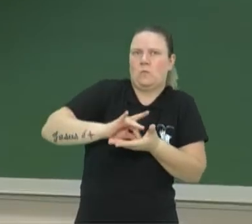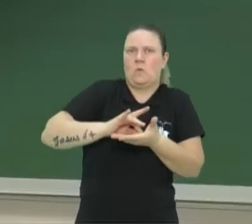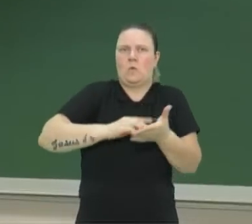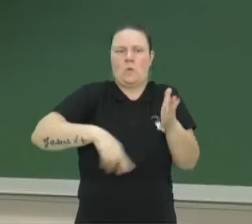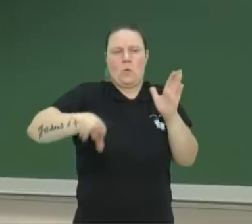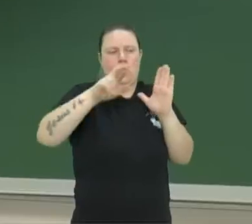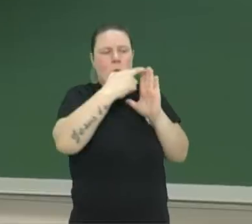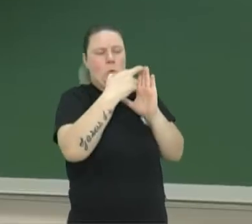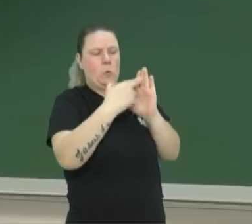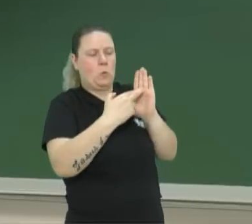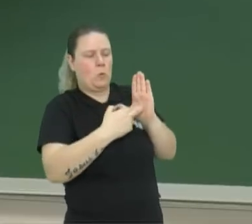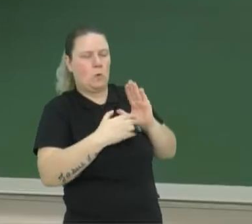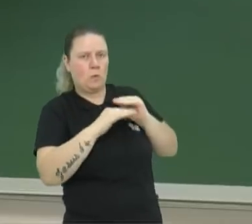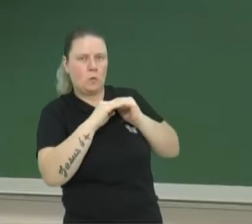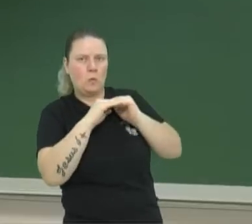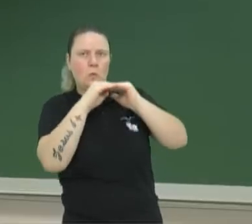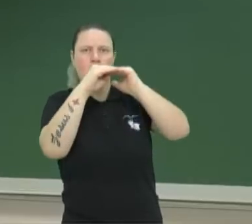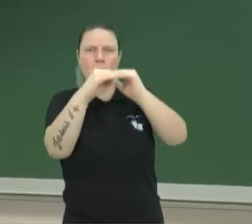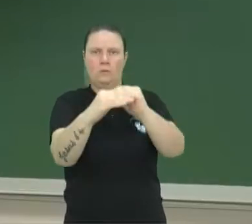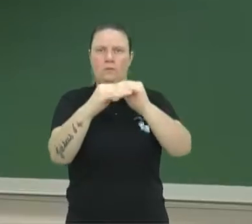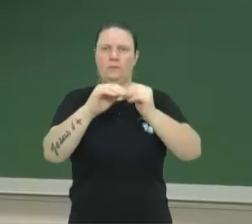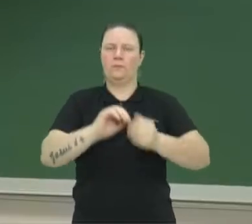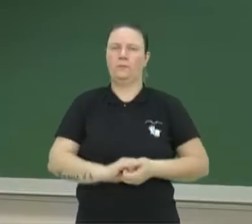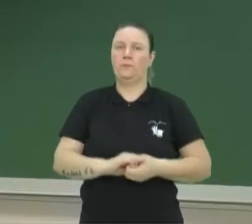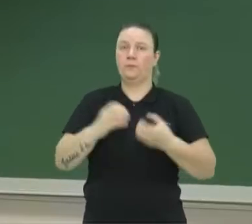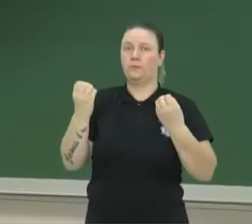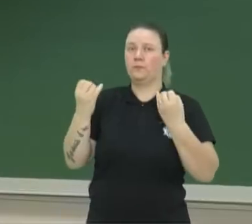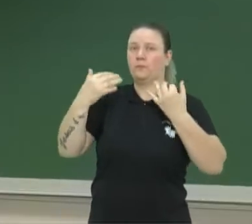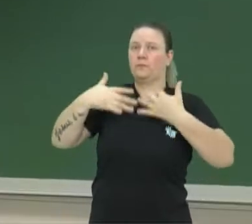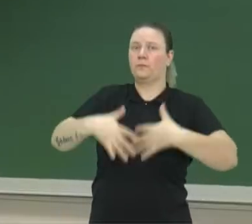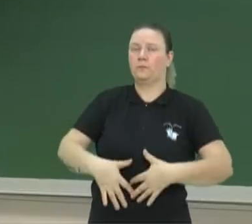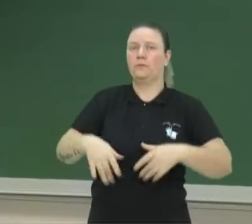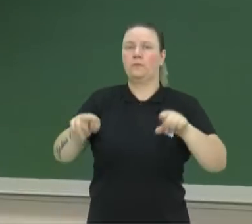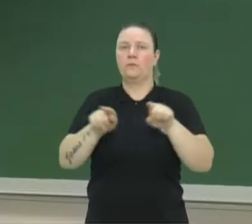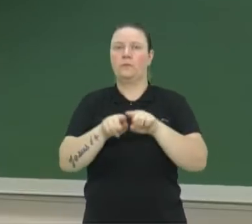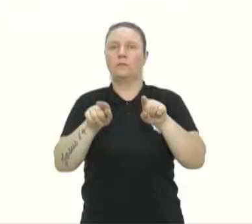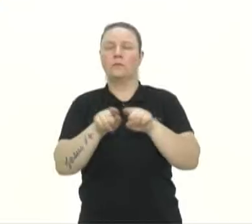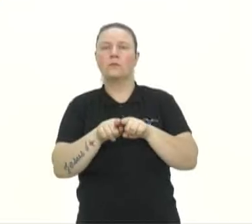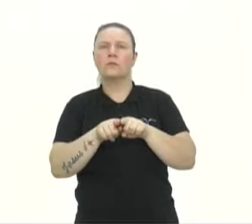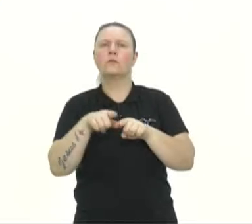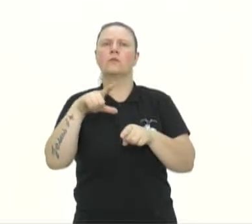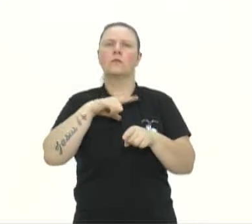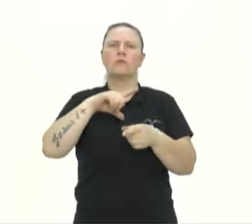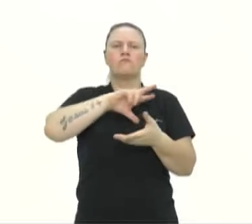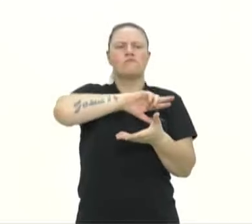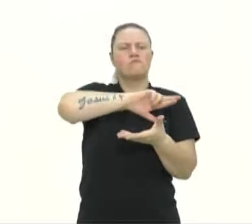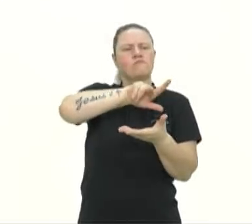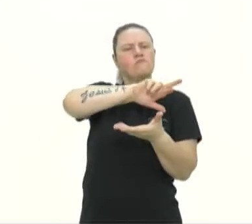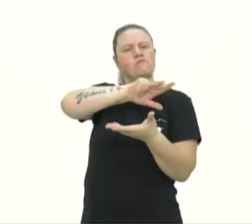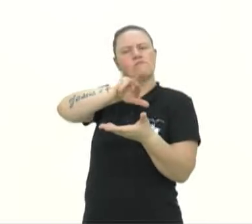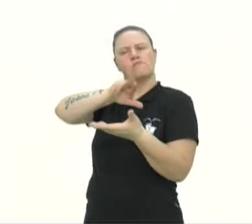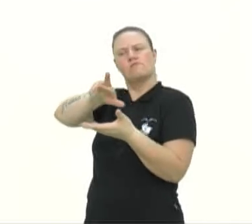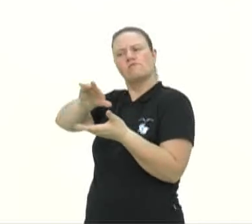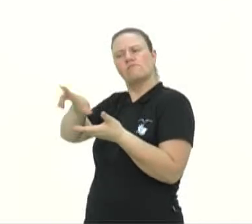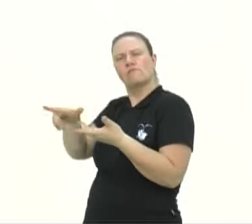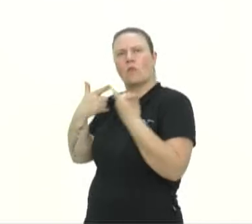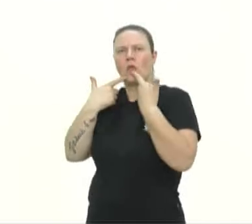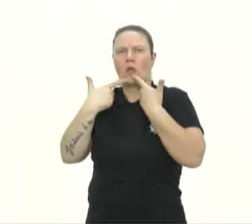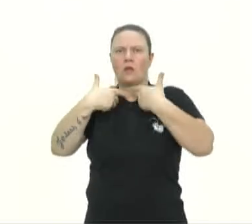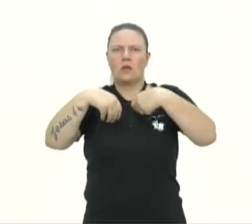padrão. Uma explicação para esse fato é a presença de variedades linguísticas